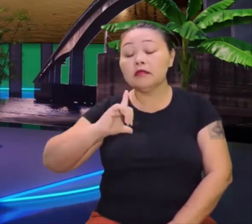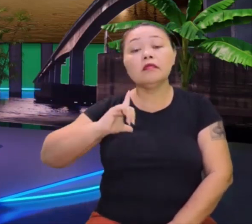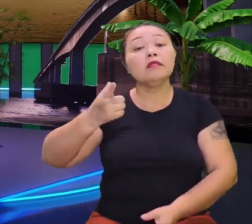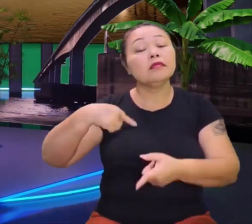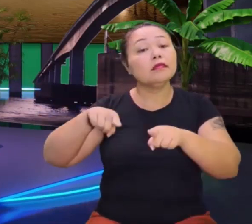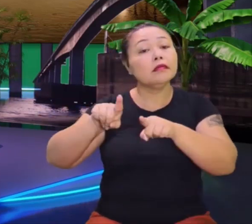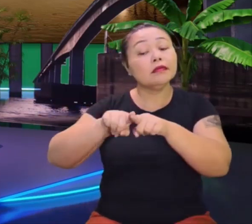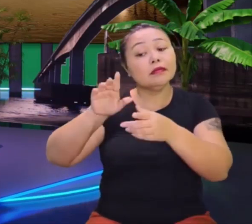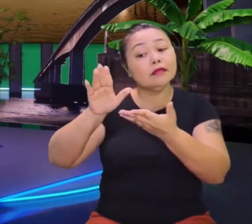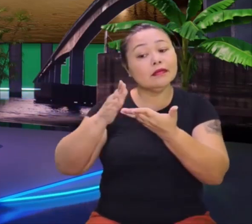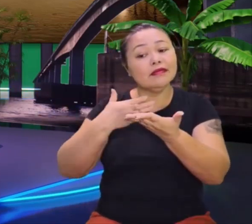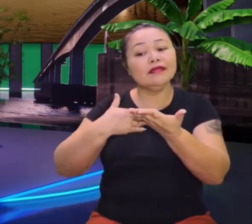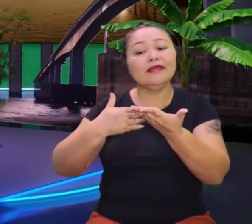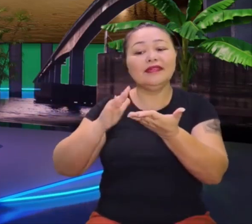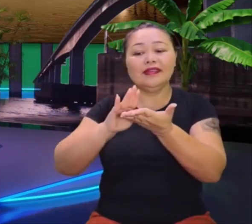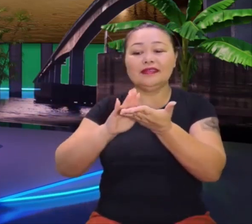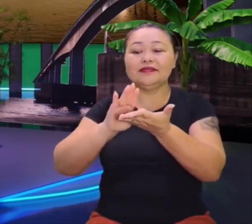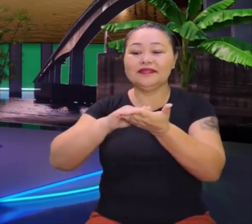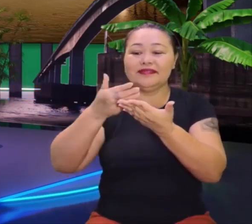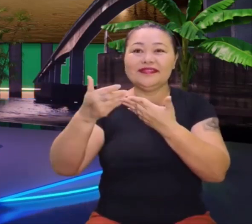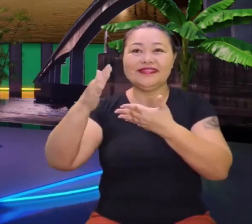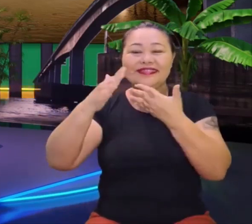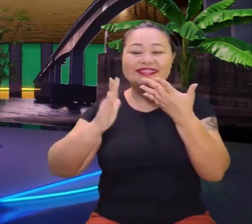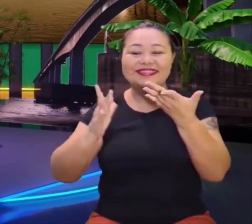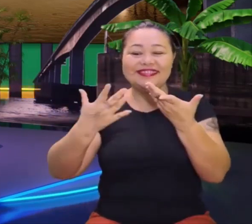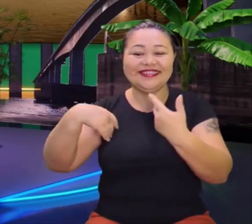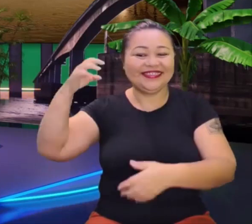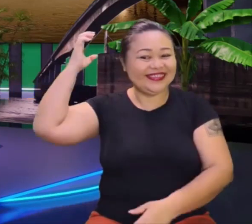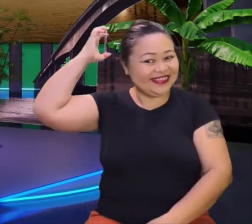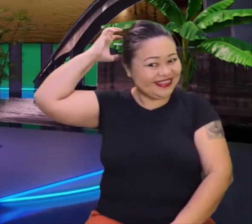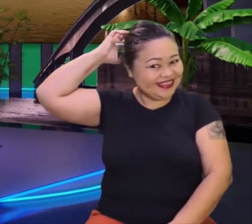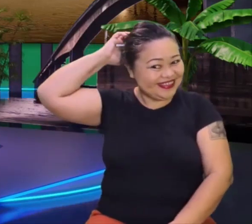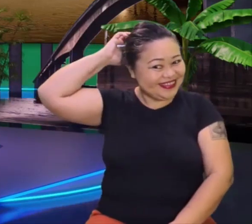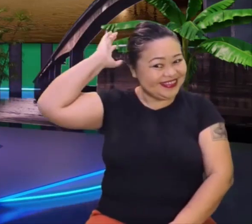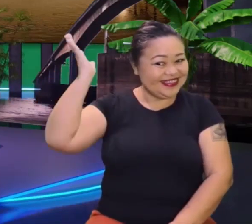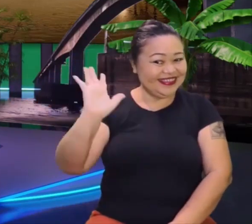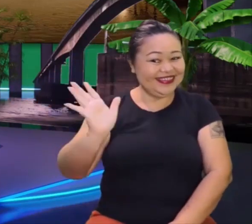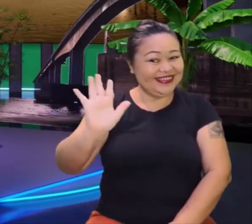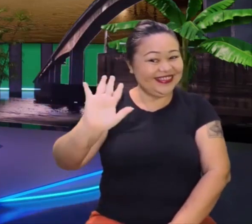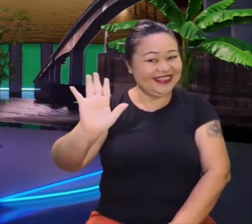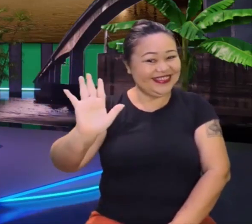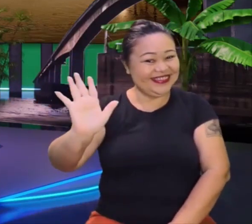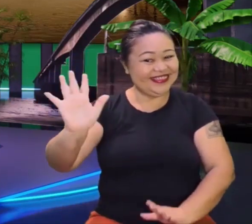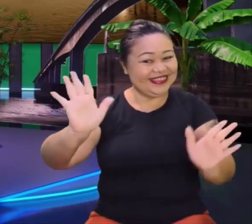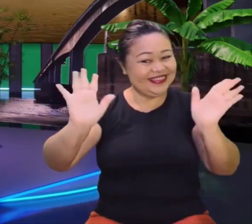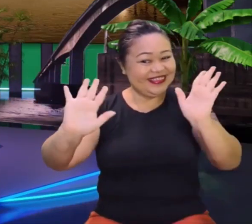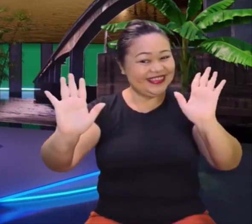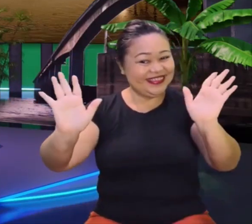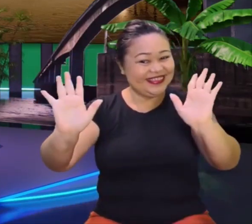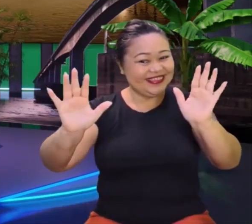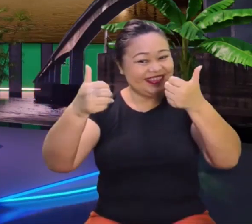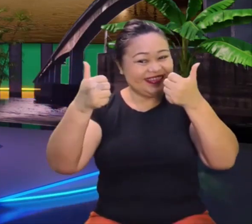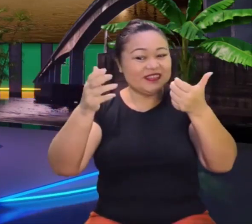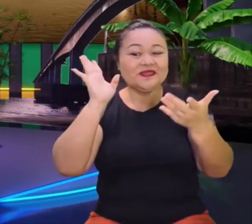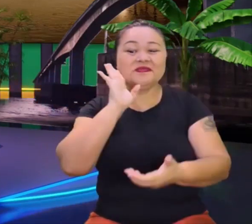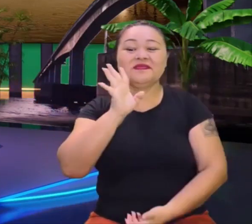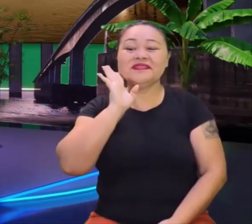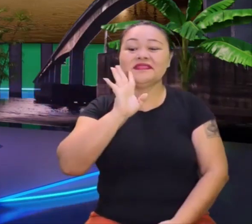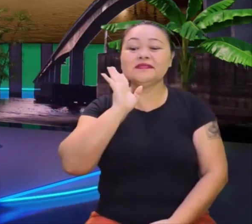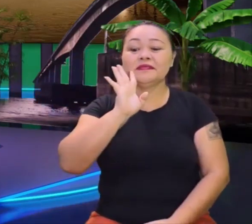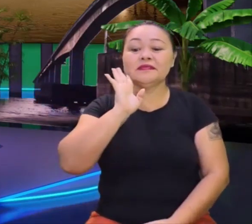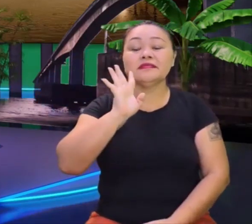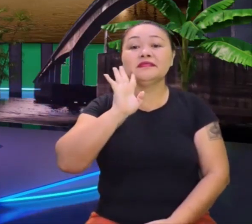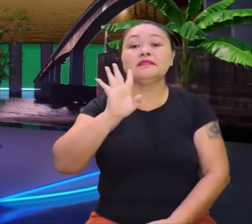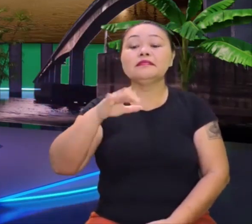querida intérprete, a Aldelinda. Olha só ela aí, olha só como ela é sorridente, olha que menina legal,